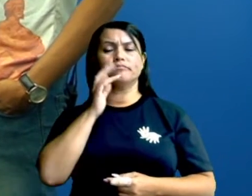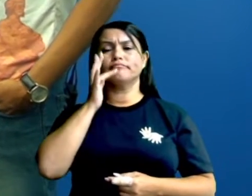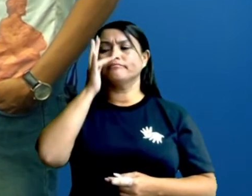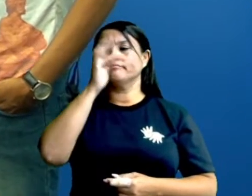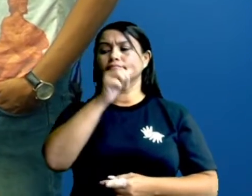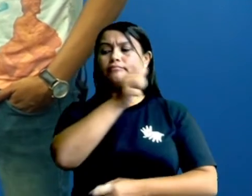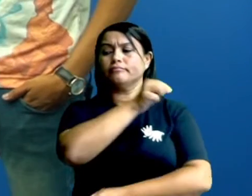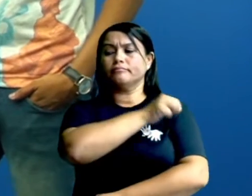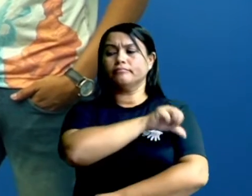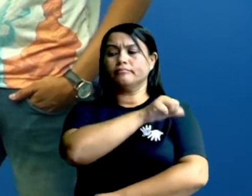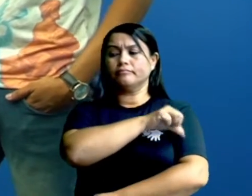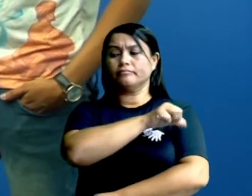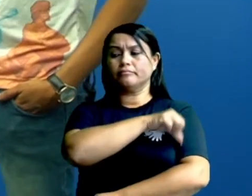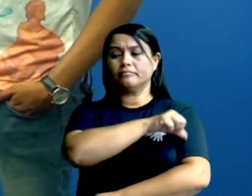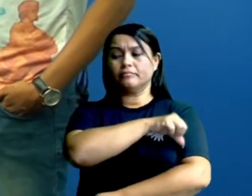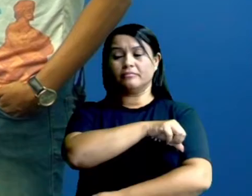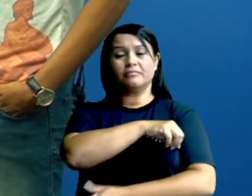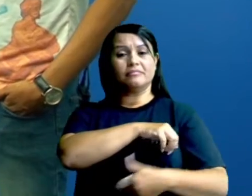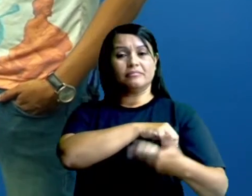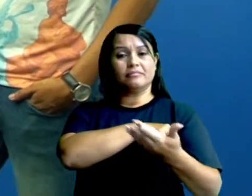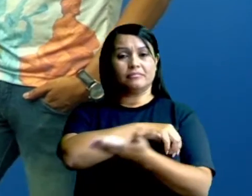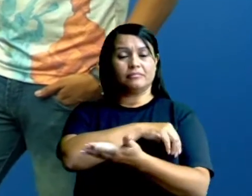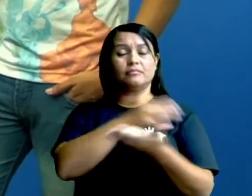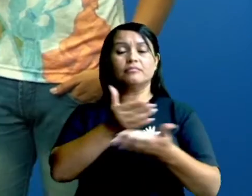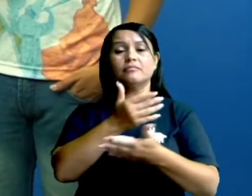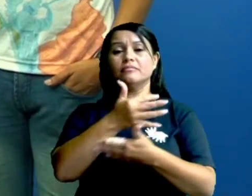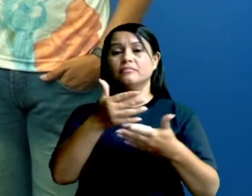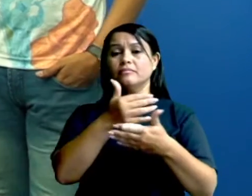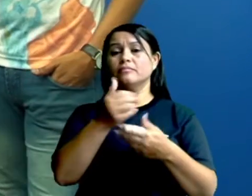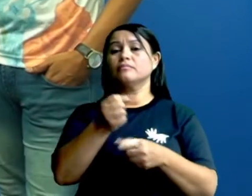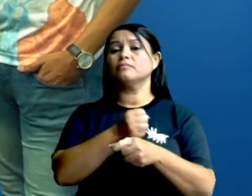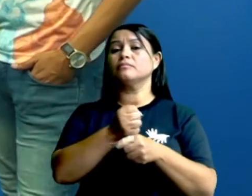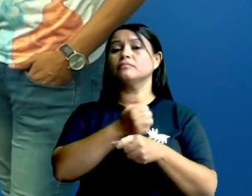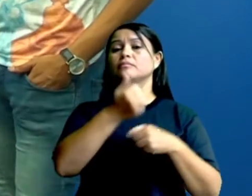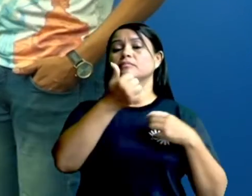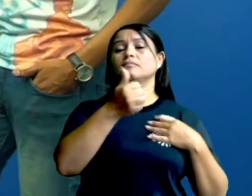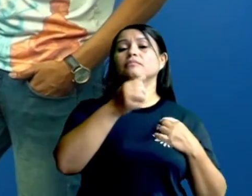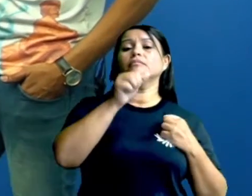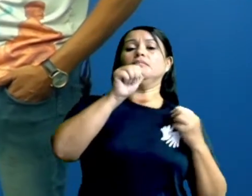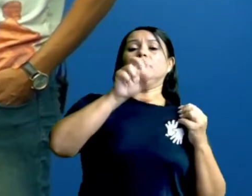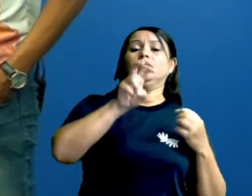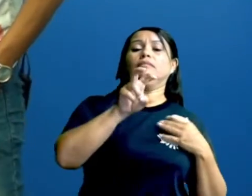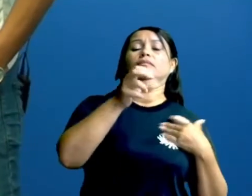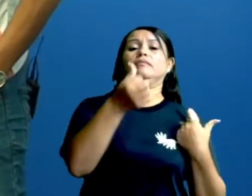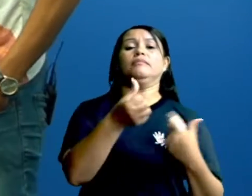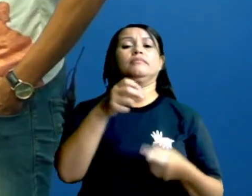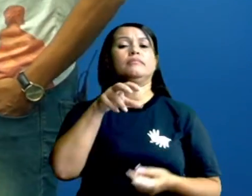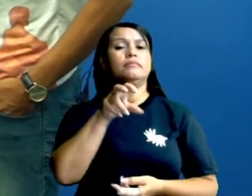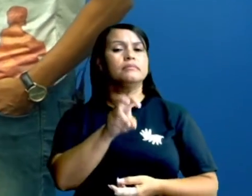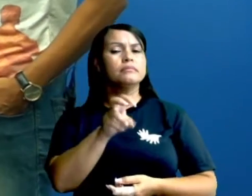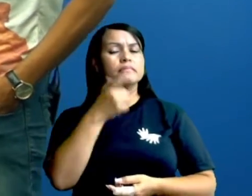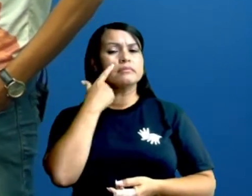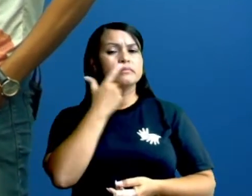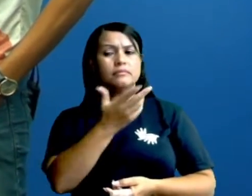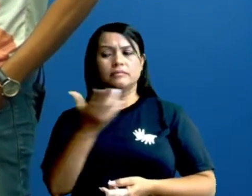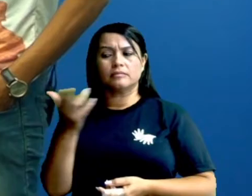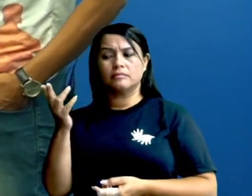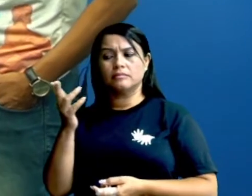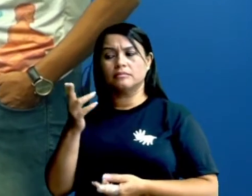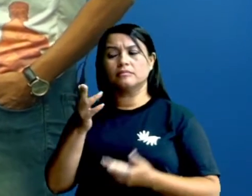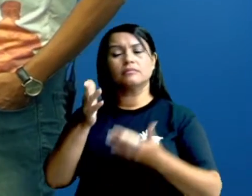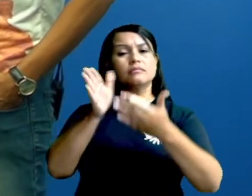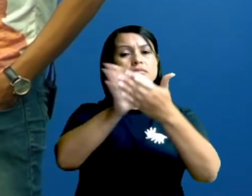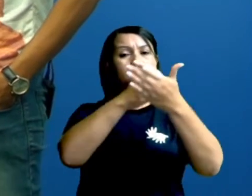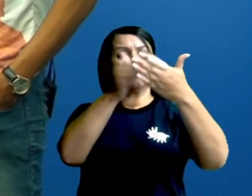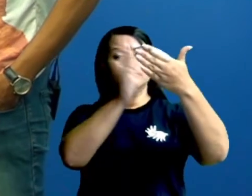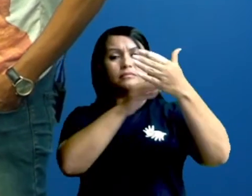que hoje é a cidade do Rio de Janeiro, aconteceu em 1565, né? E esse quadro, pintado por Antônio